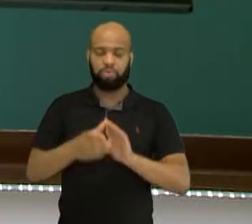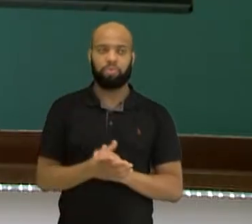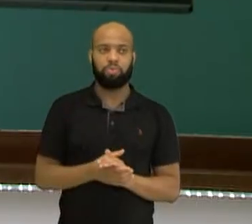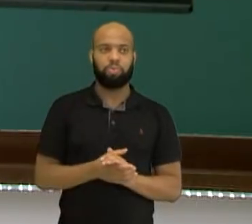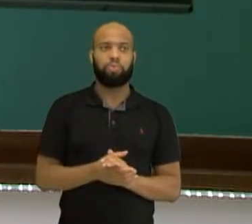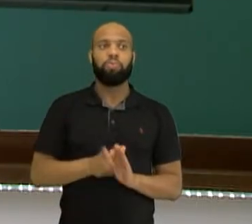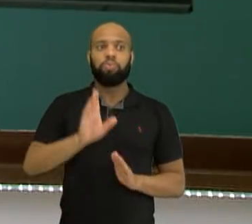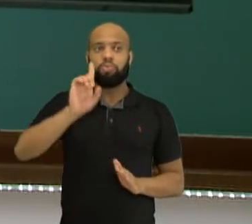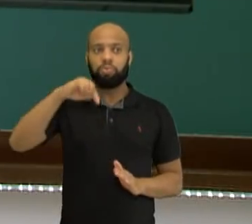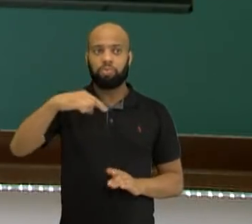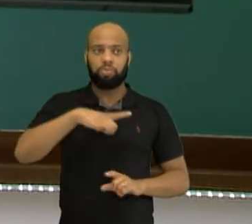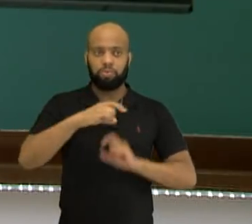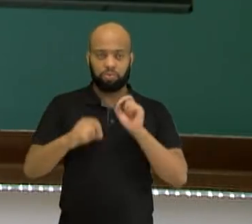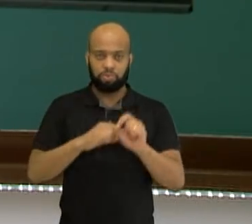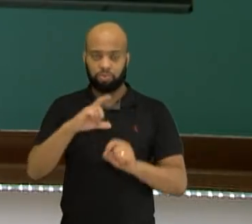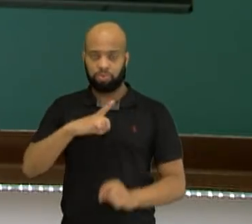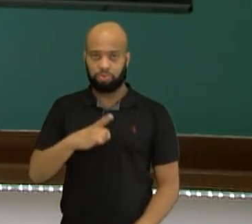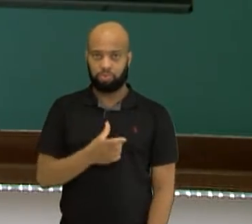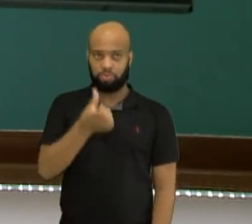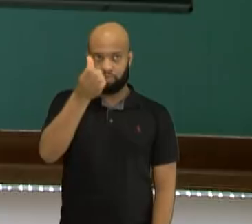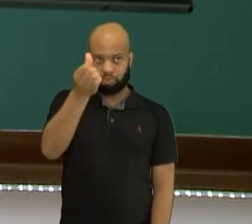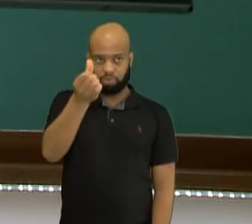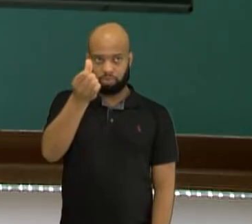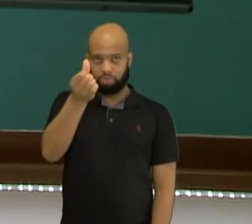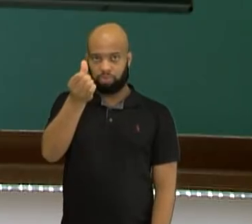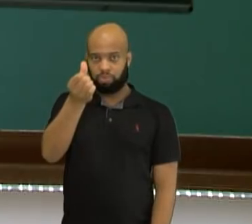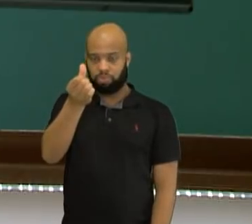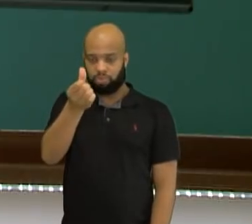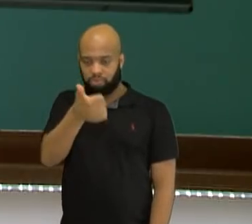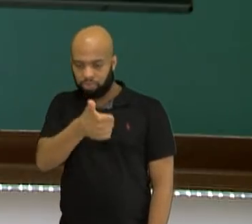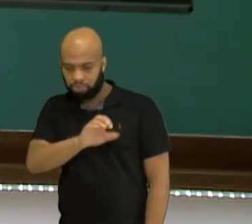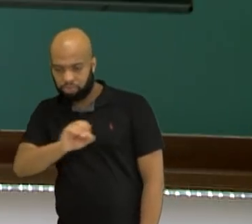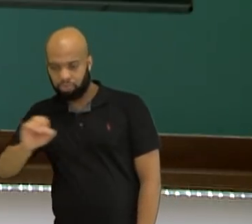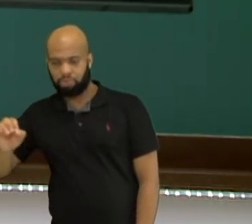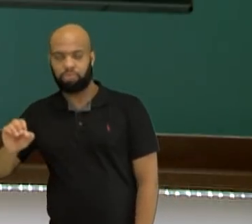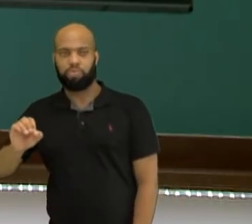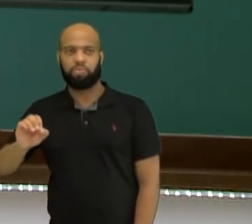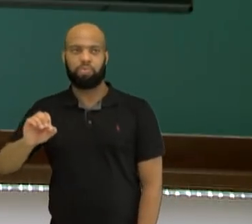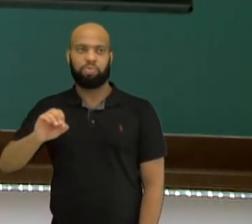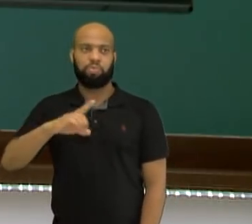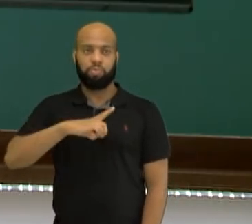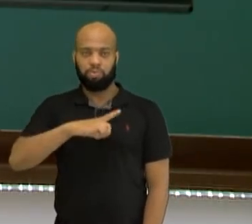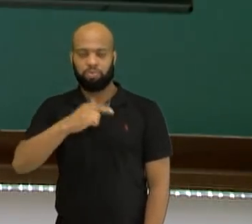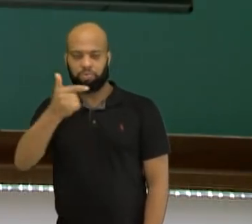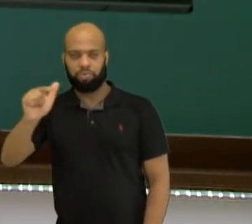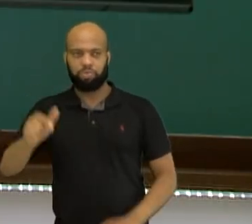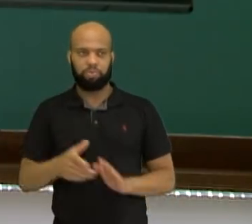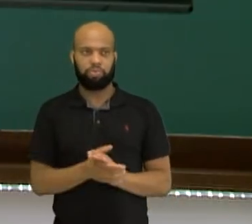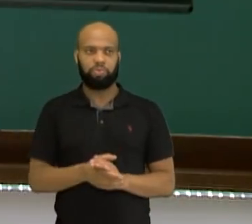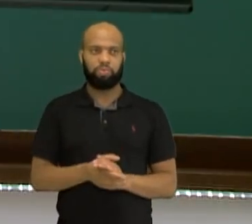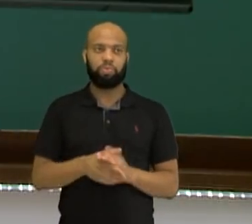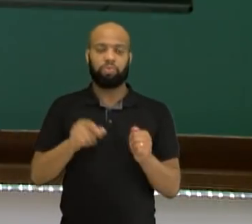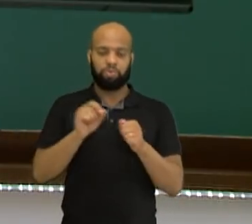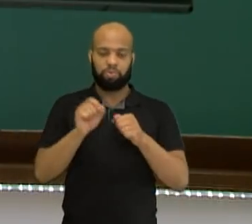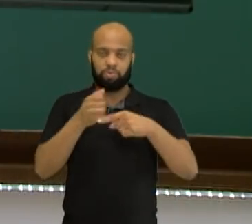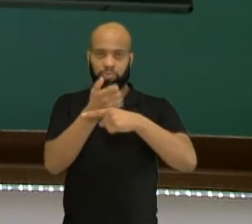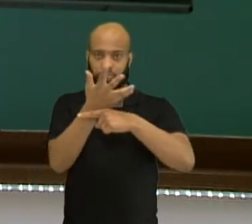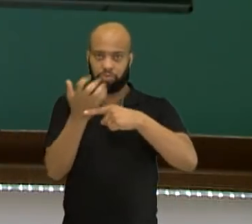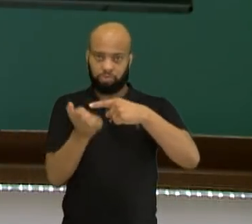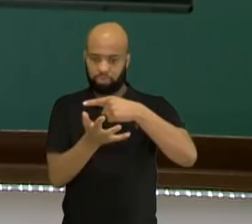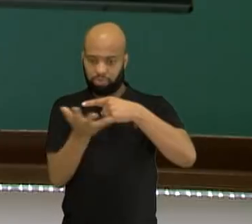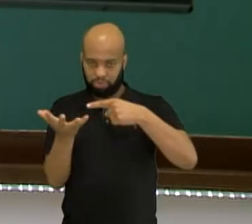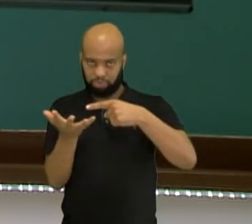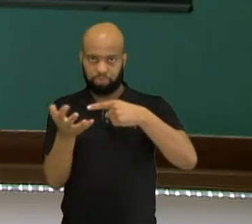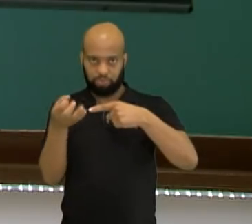vírgula duas casas para a direita, eu vou ter o quê? 6%. Então, mais uma vez, eu fiz a razão entre a comissão